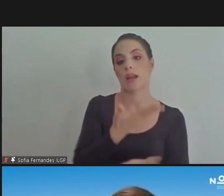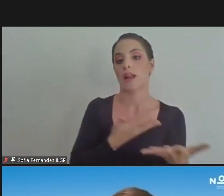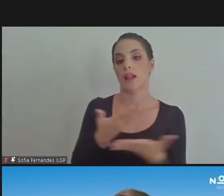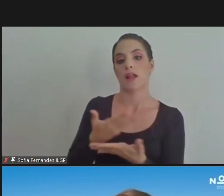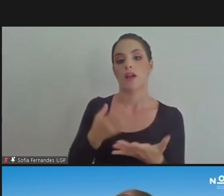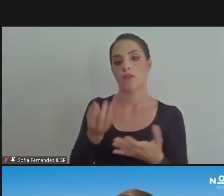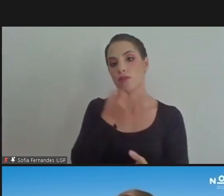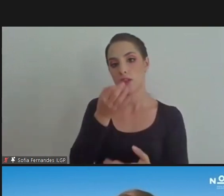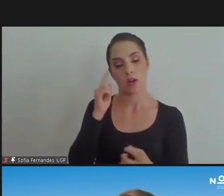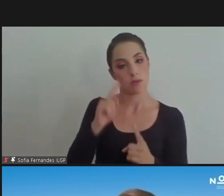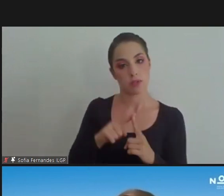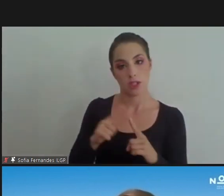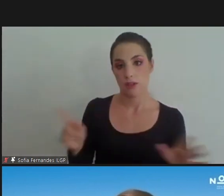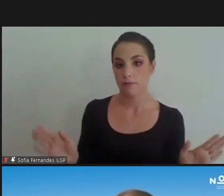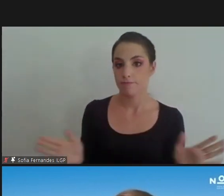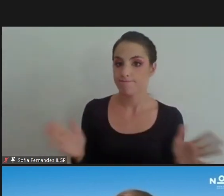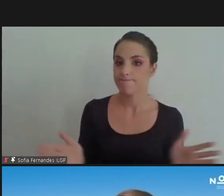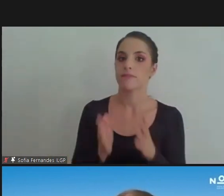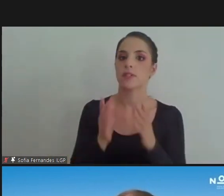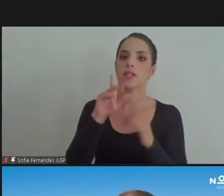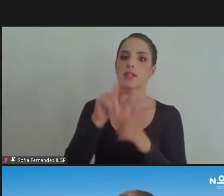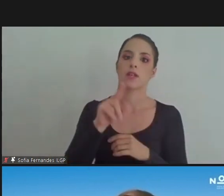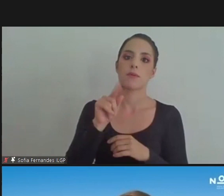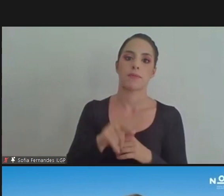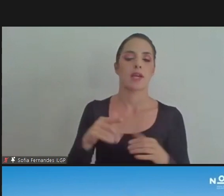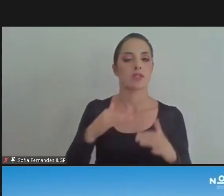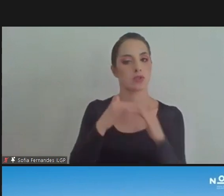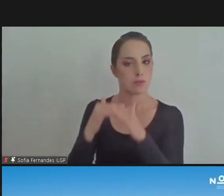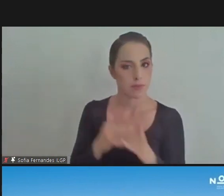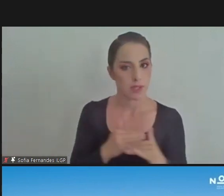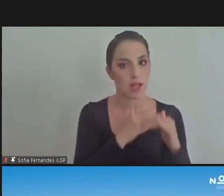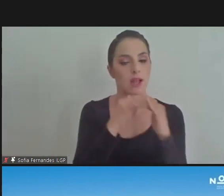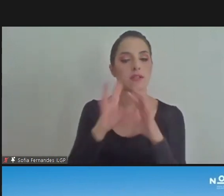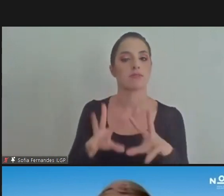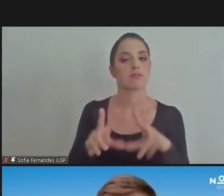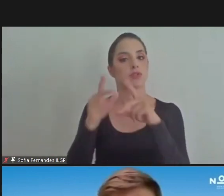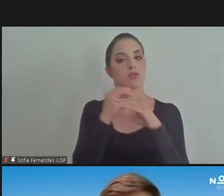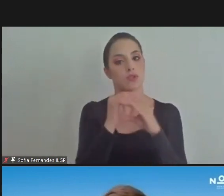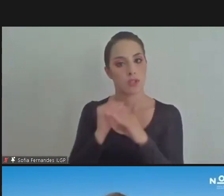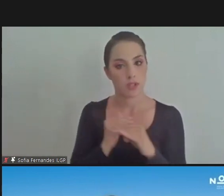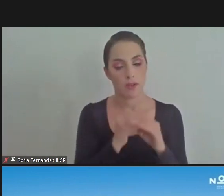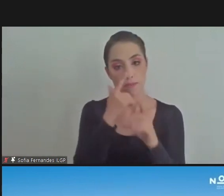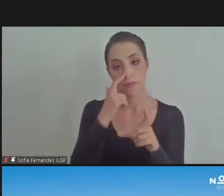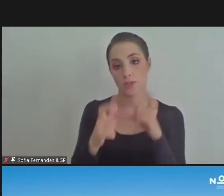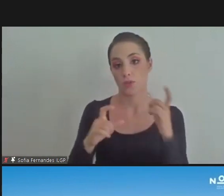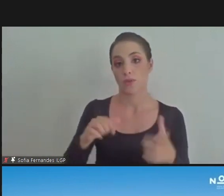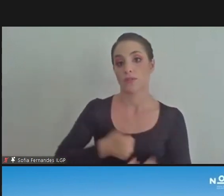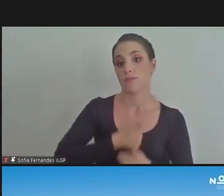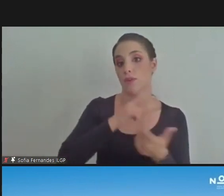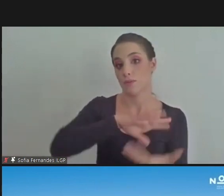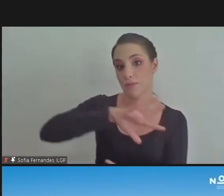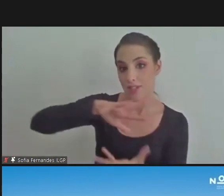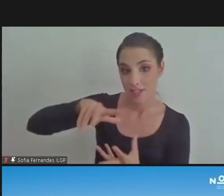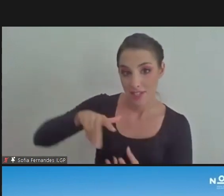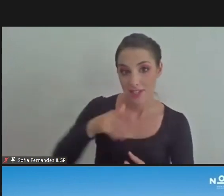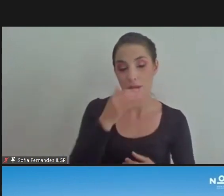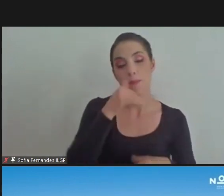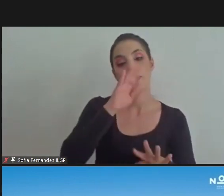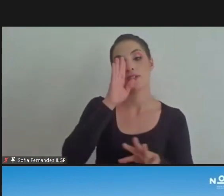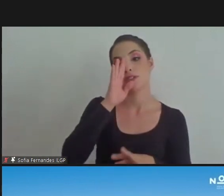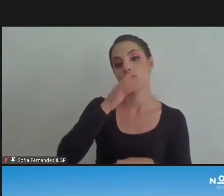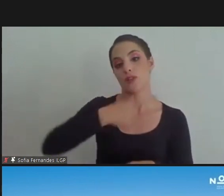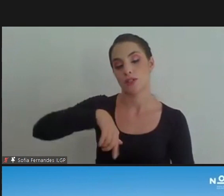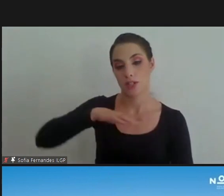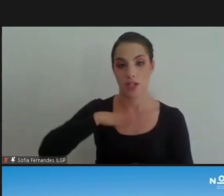promoção de objetivos de desenvolvimento sustentável, sustentabilidade, que é para as pessoas e para um melhor planeta, mas para que nós possamos continuar bem neles,